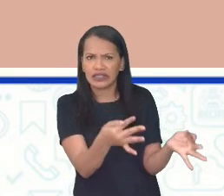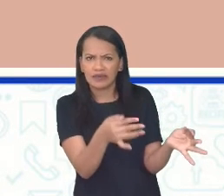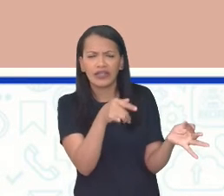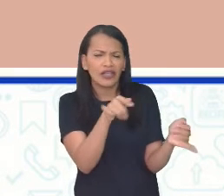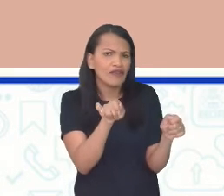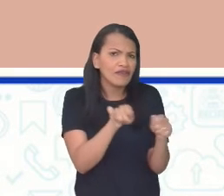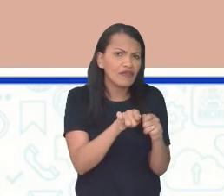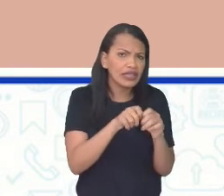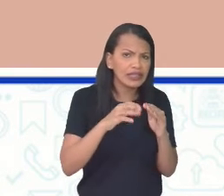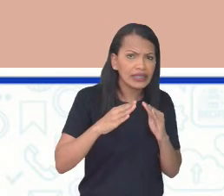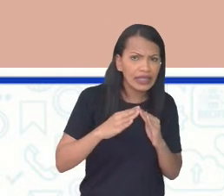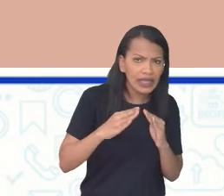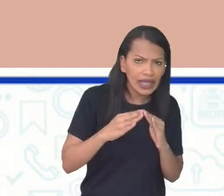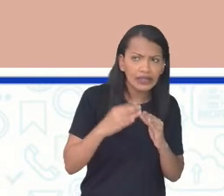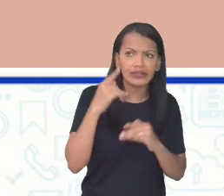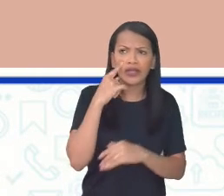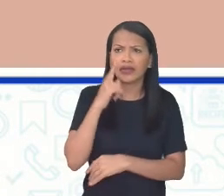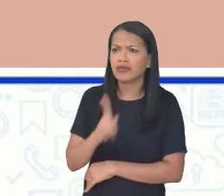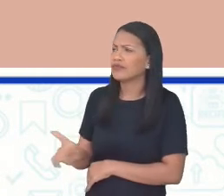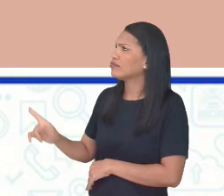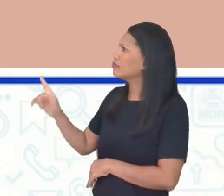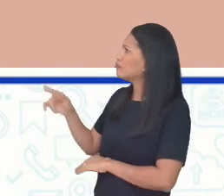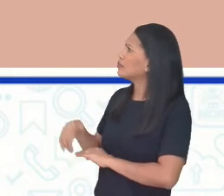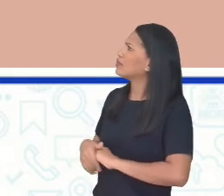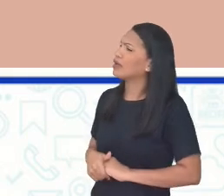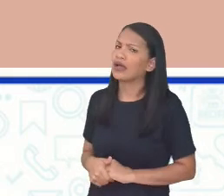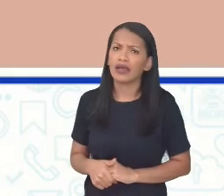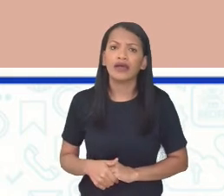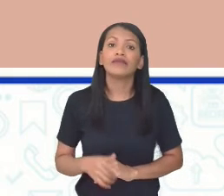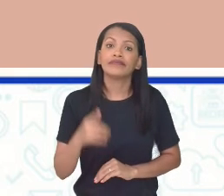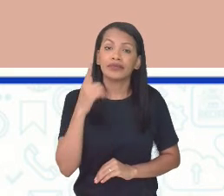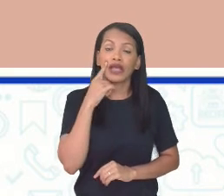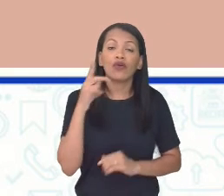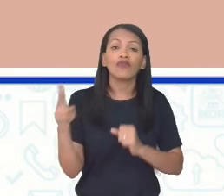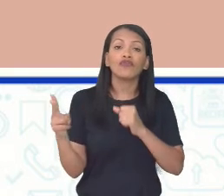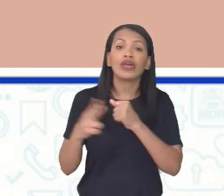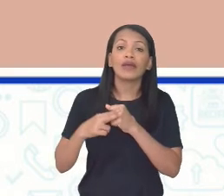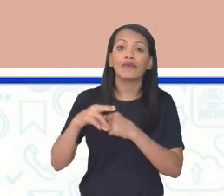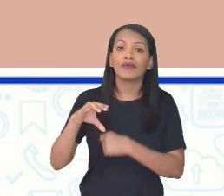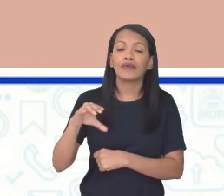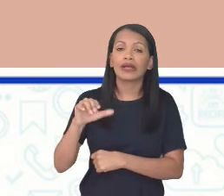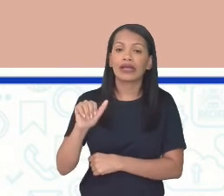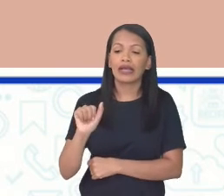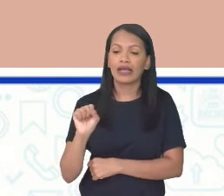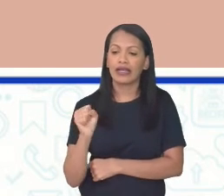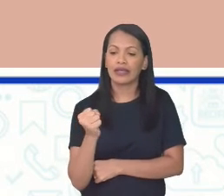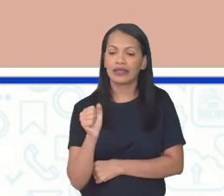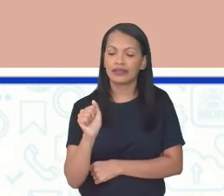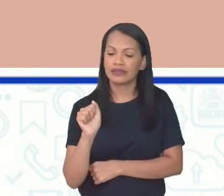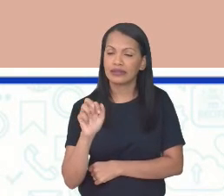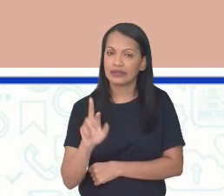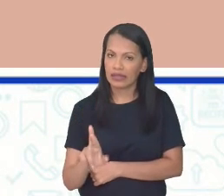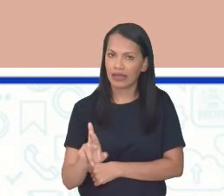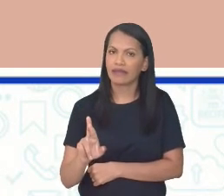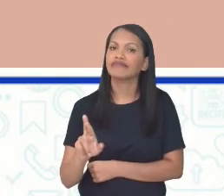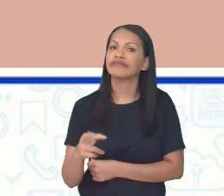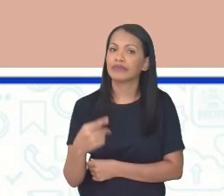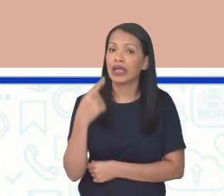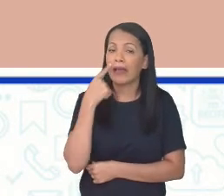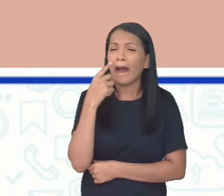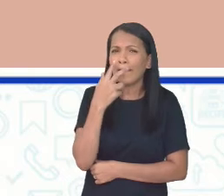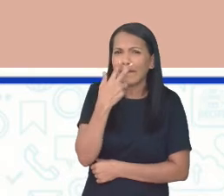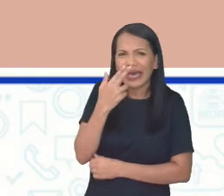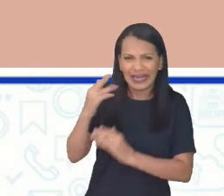que essa palavra casa aí é o verbo casar, não é? Ela casa com João, não é?